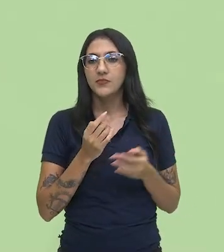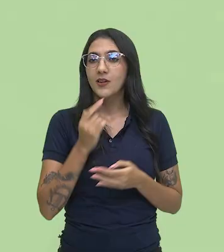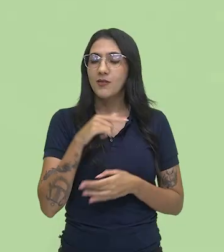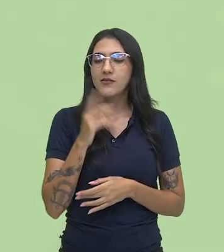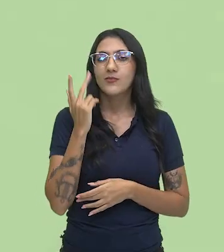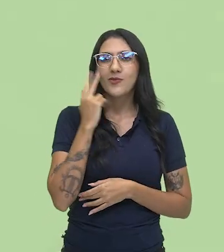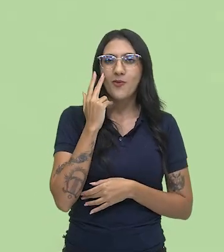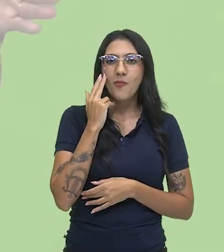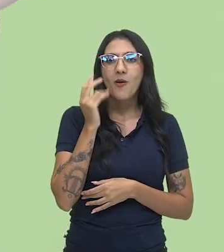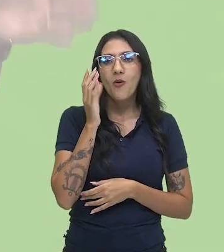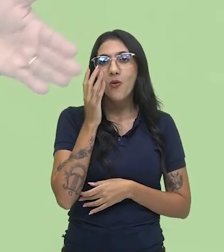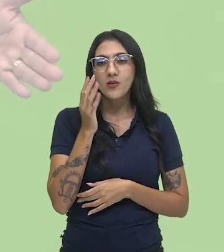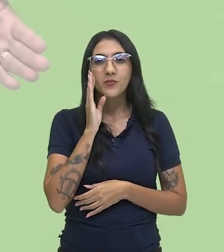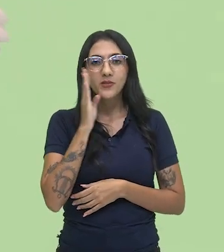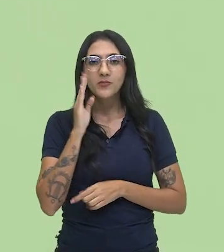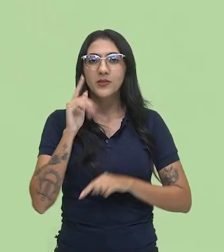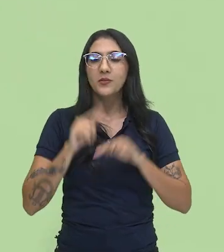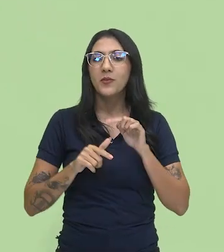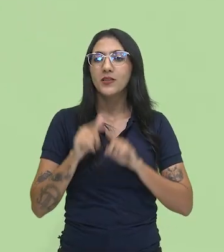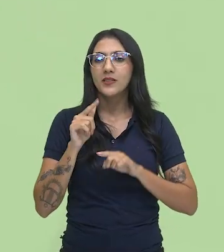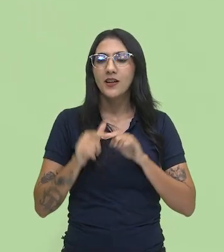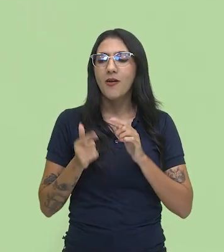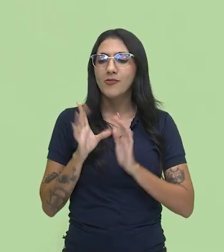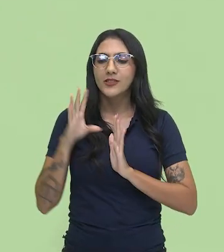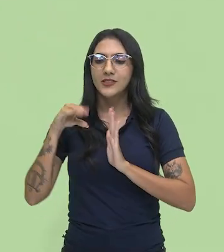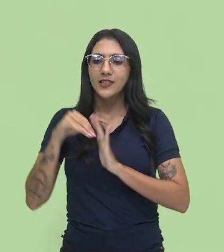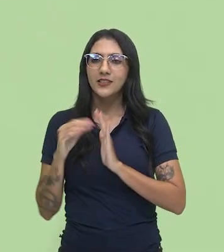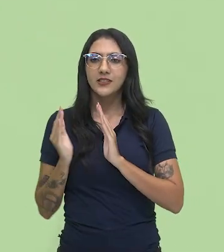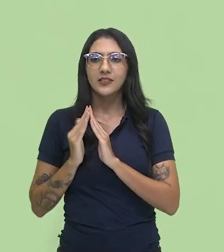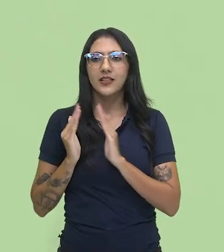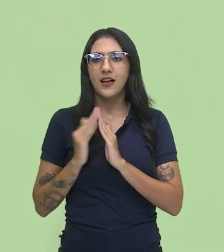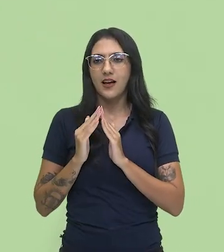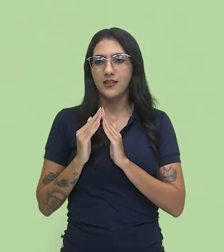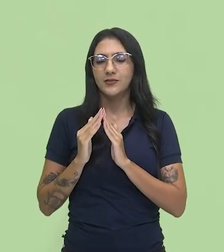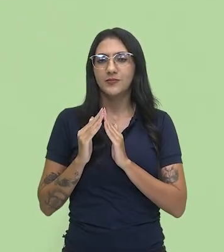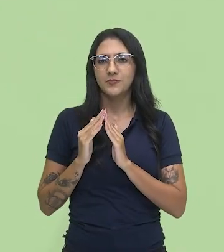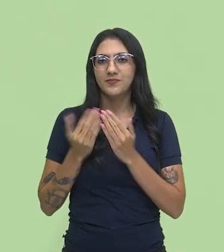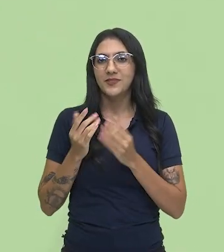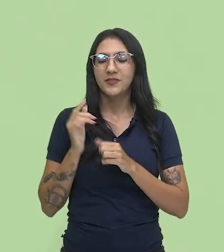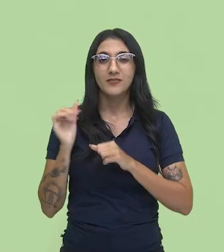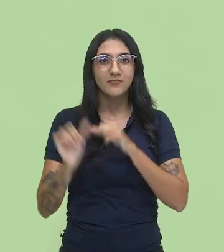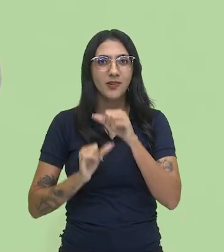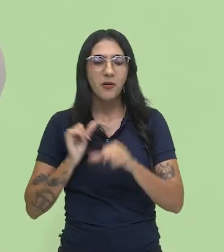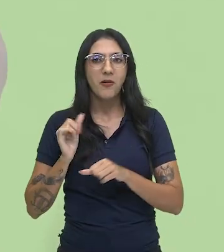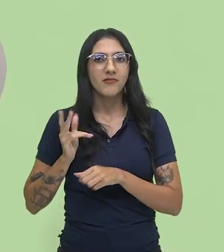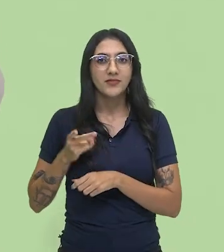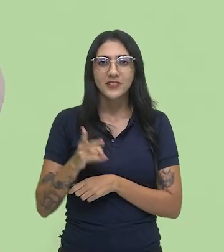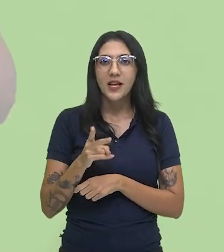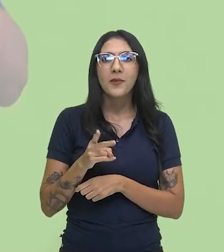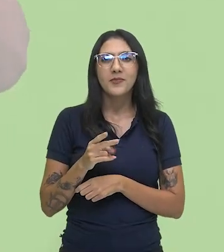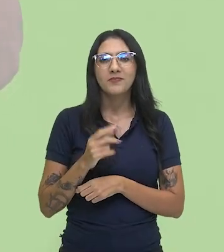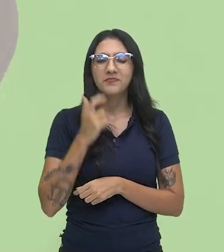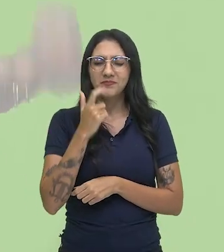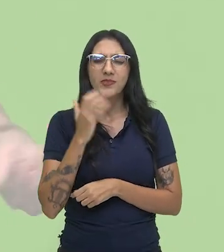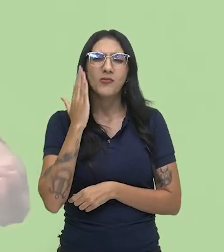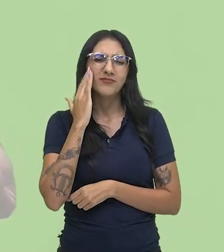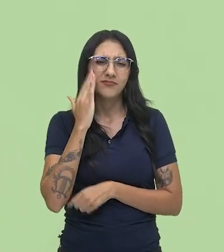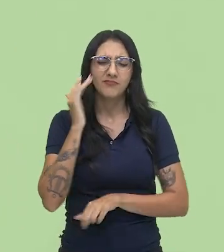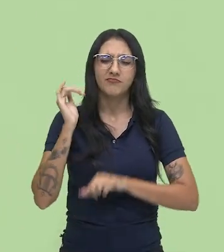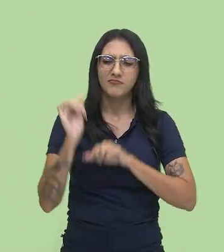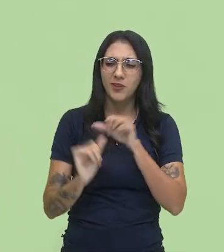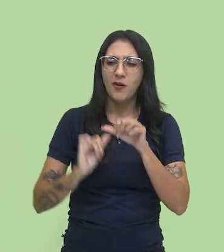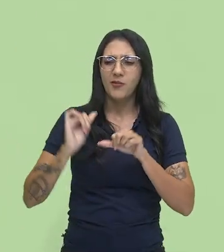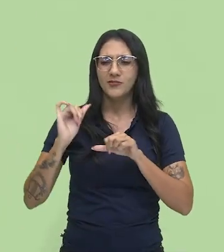comum, principalmente nos eletrodomésticos, né, gente? A gente troca muito, eu sei disso, a gente troca